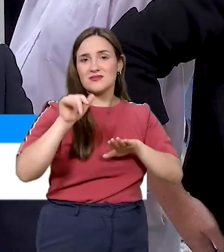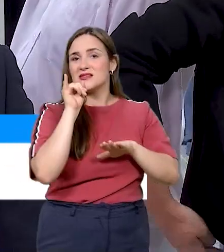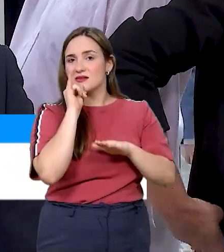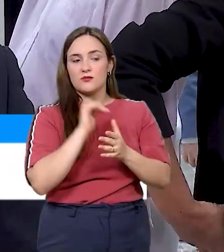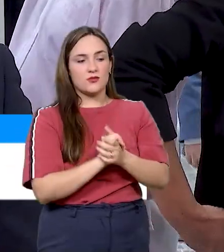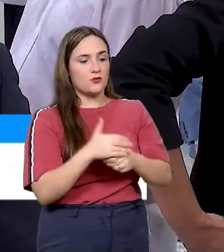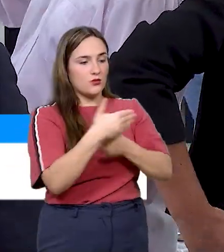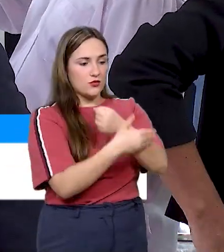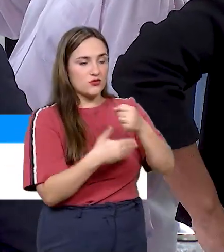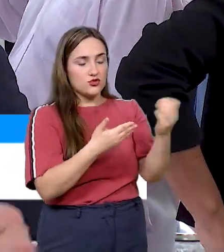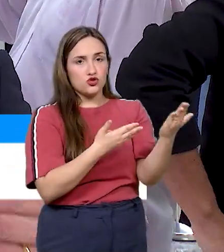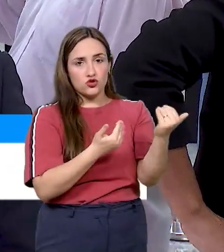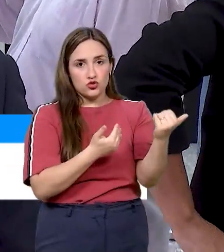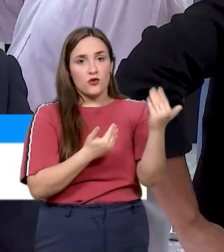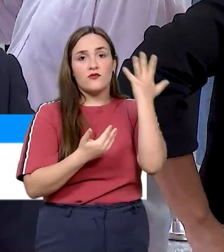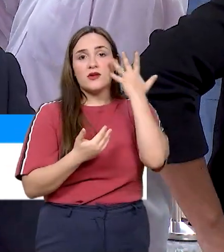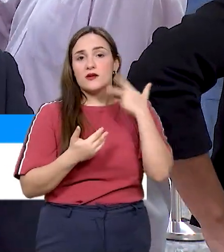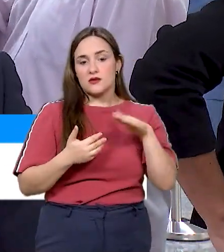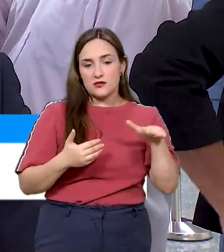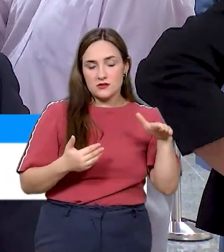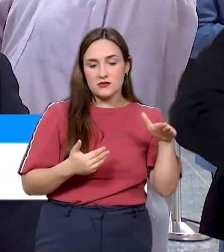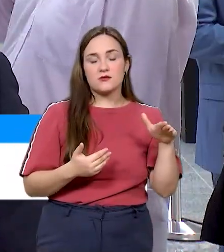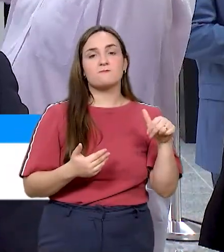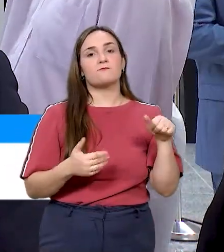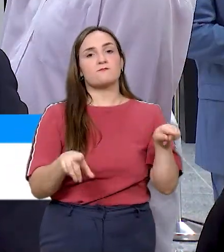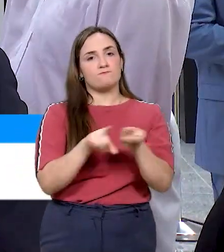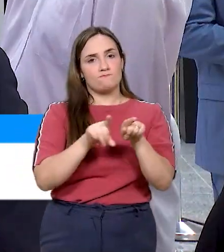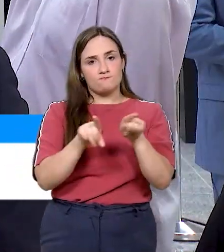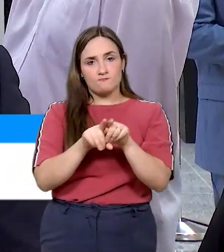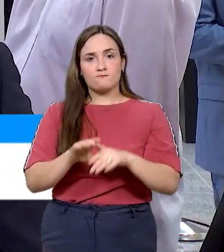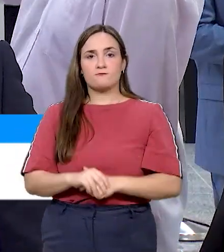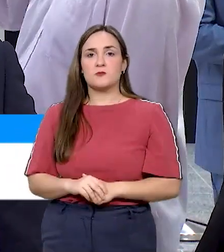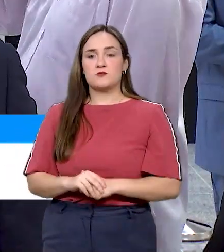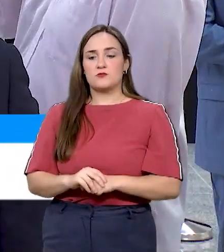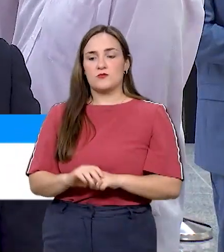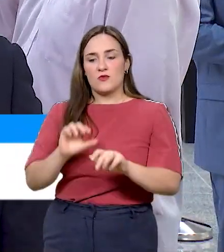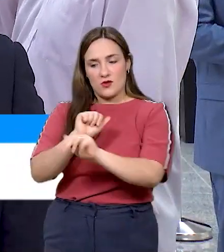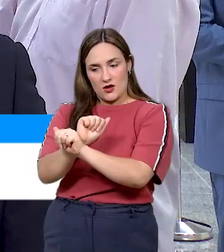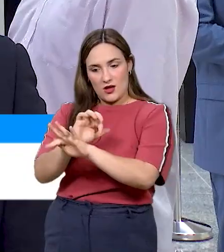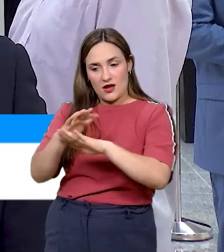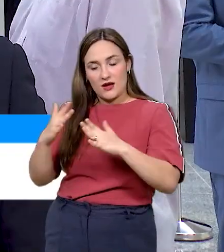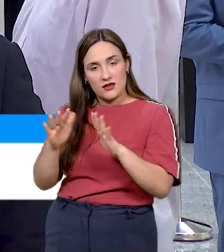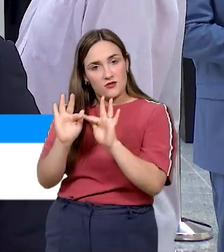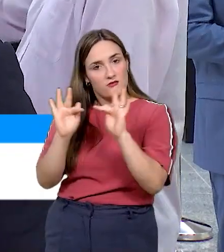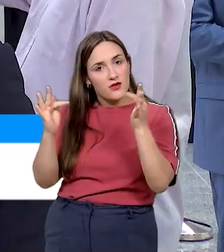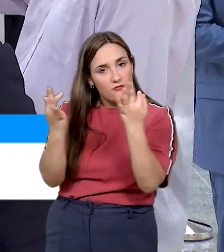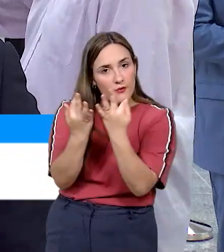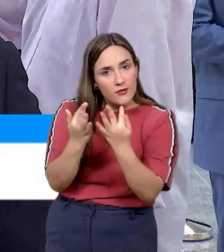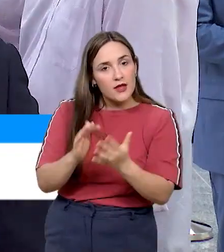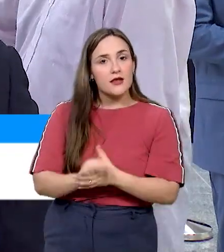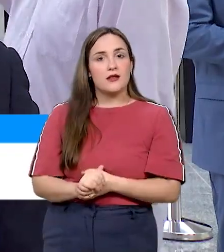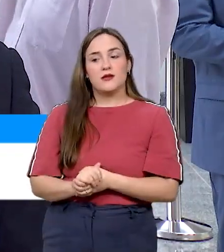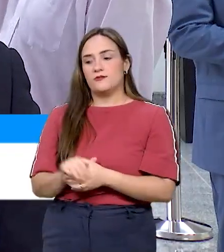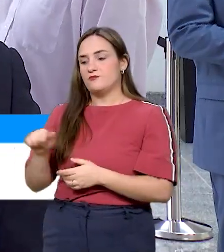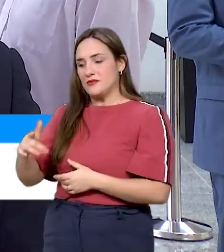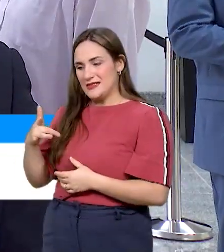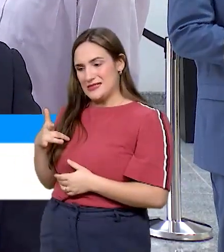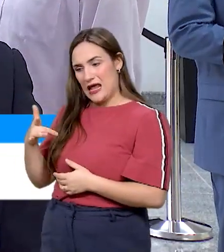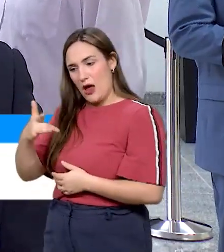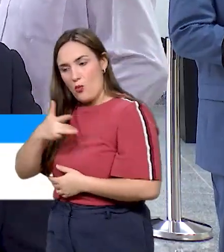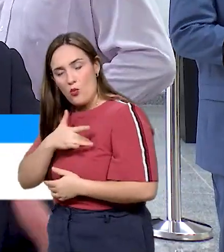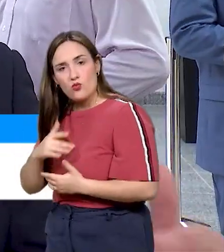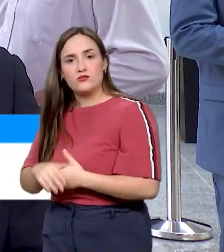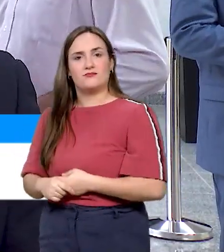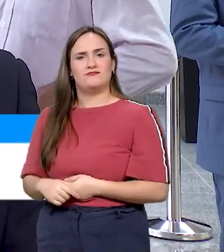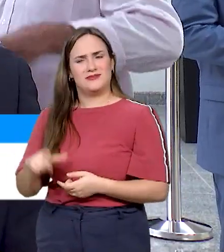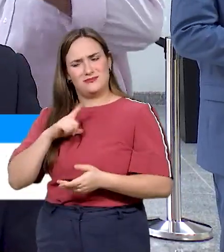em diversas áreas, proteção do jovem, do adolescente, também agricultura